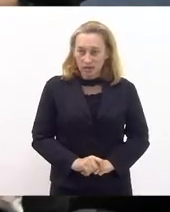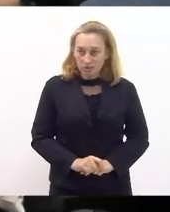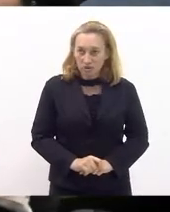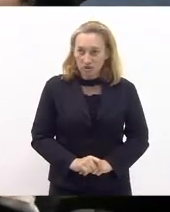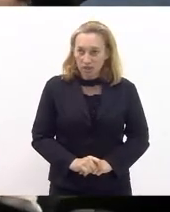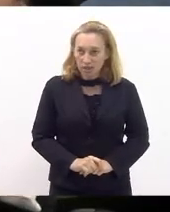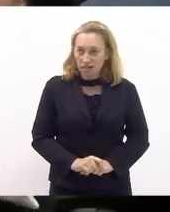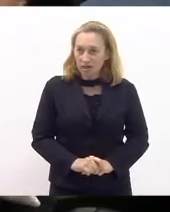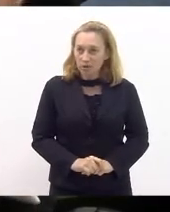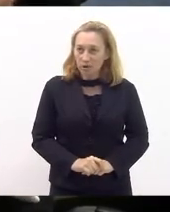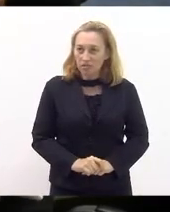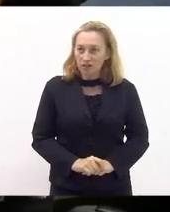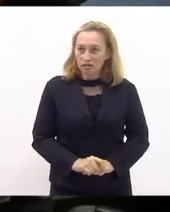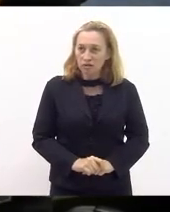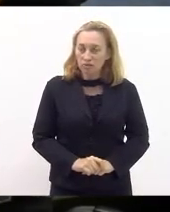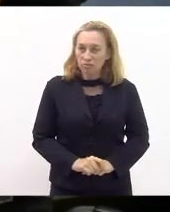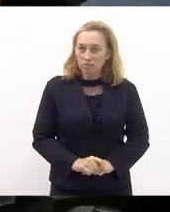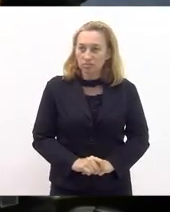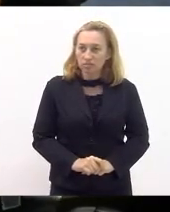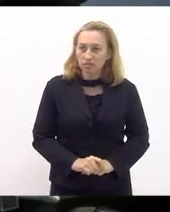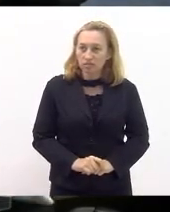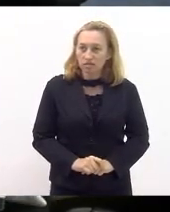Como é que tinha uma música aí? Como é que é o nome?